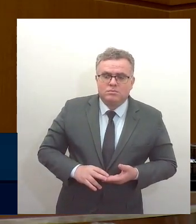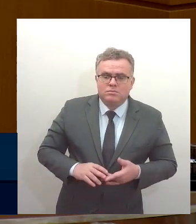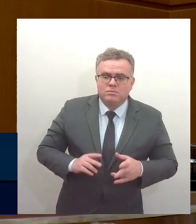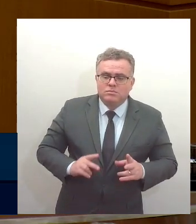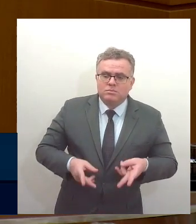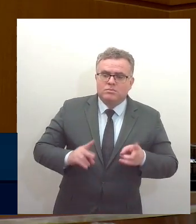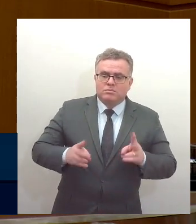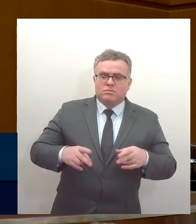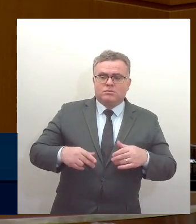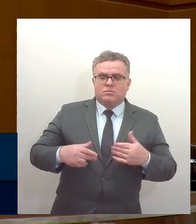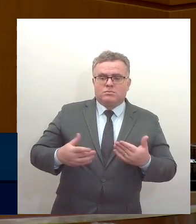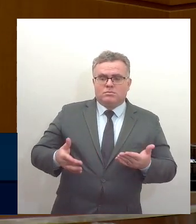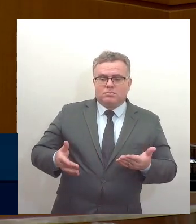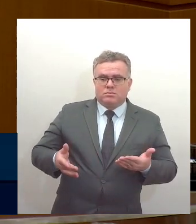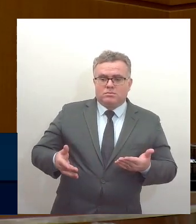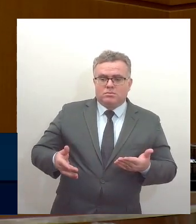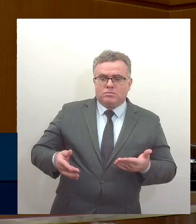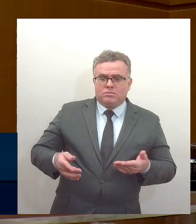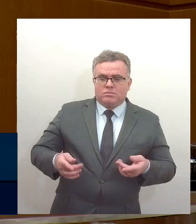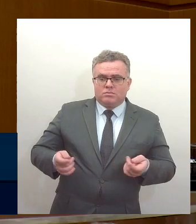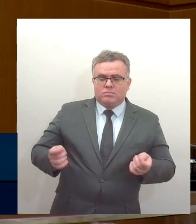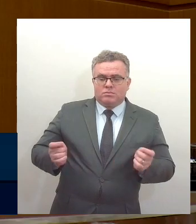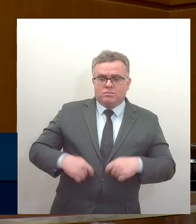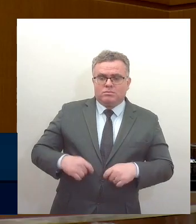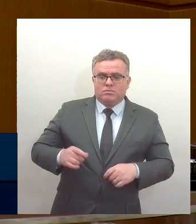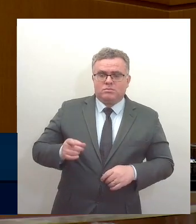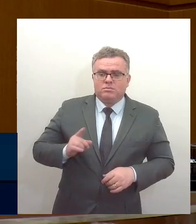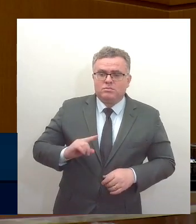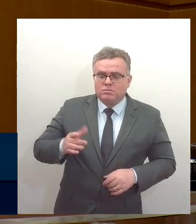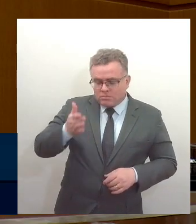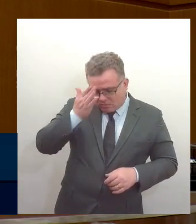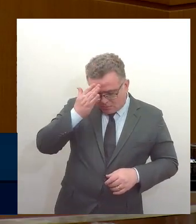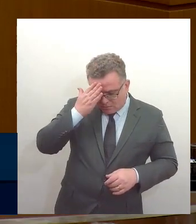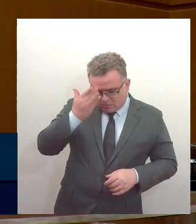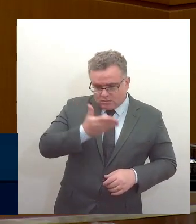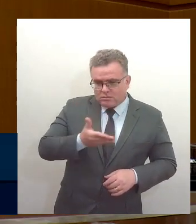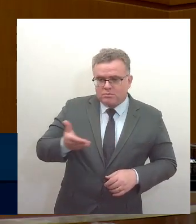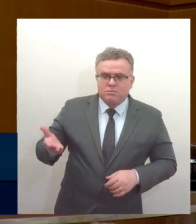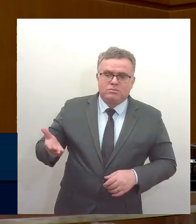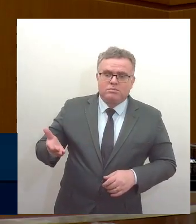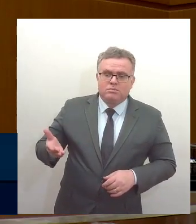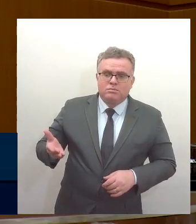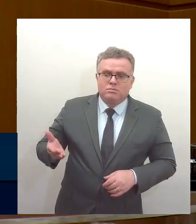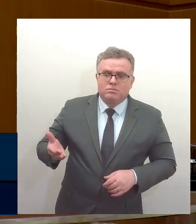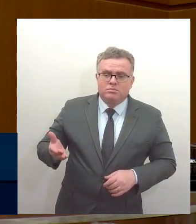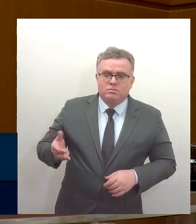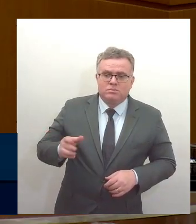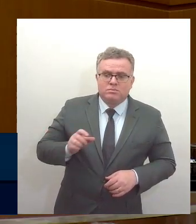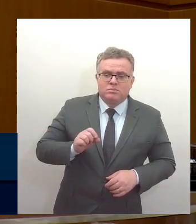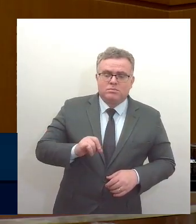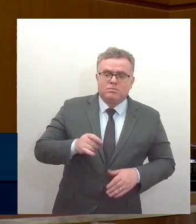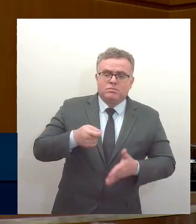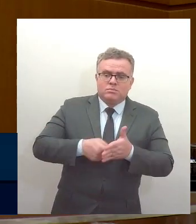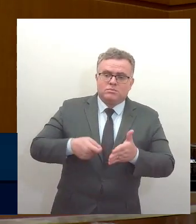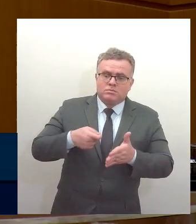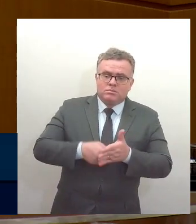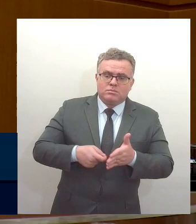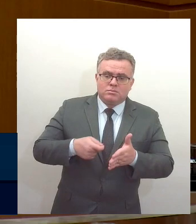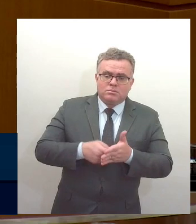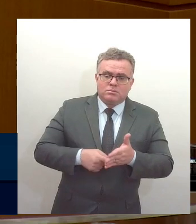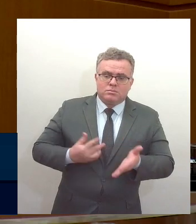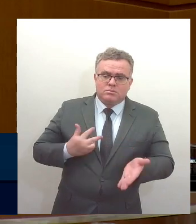até entendi. Mas se houve a cobrança, nós estávamos lá, tem alguns políticos lá, estava eu,